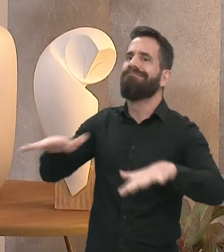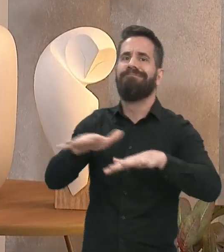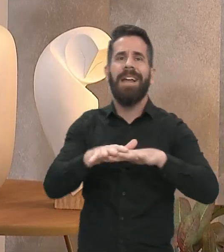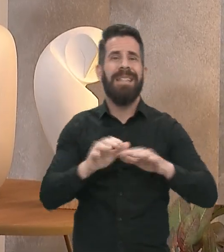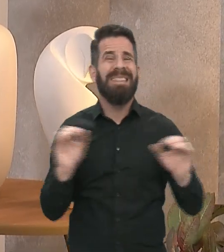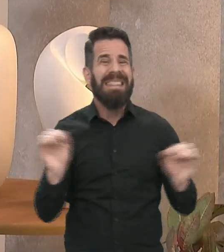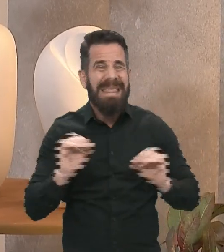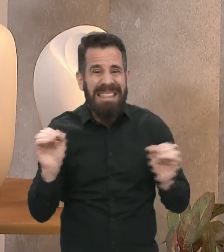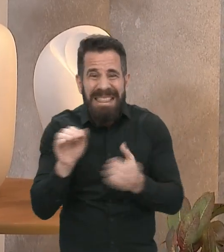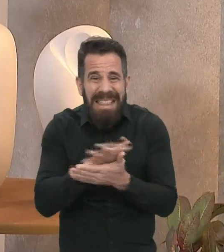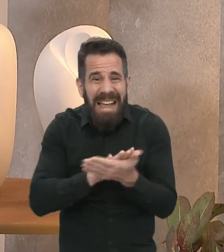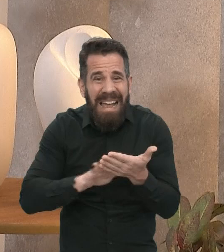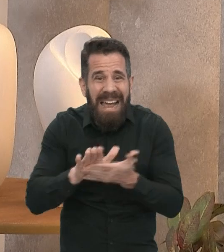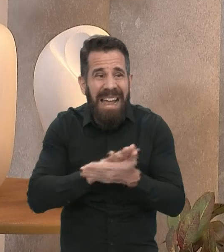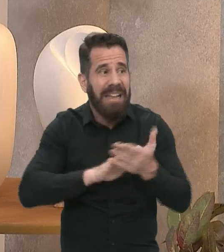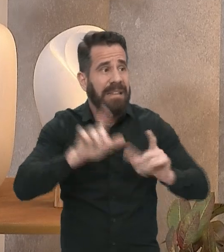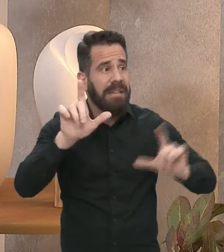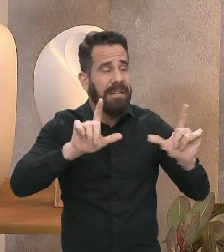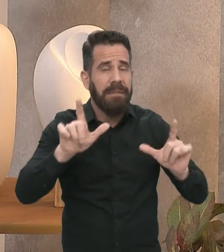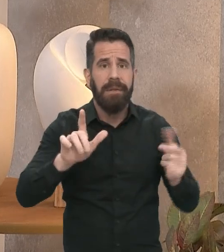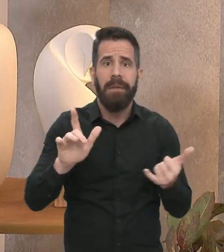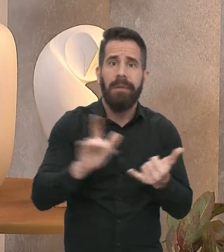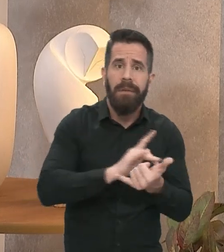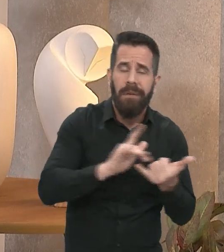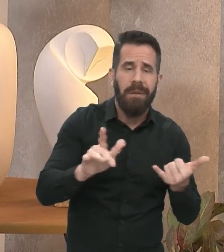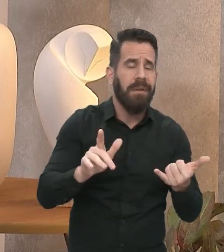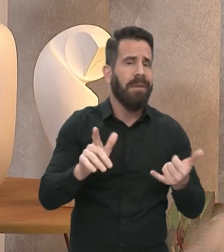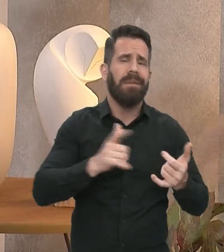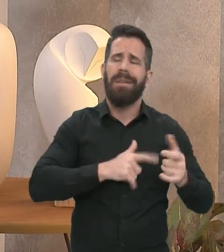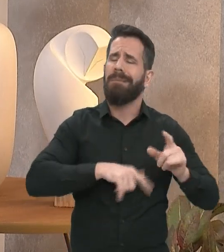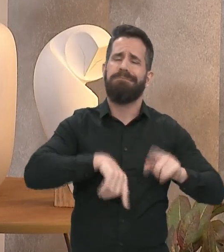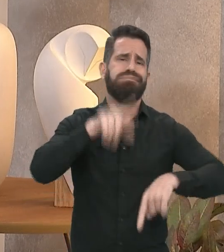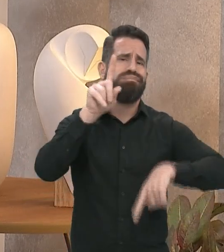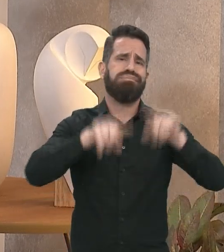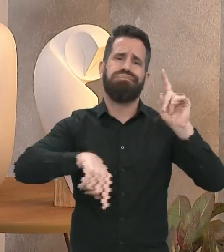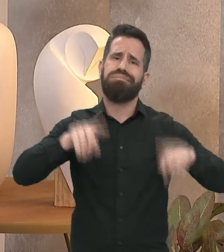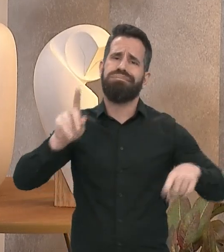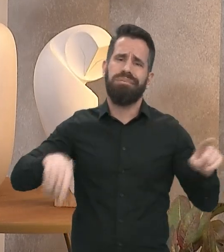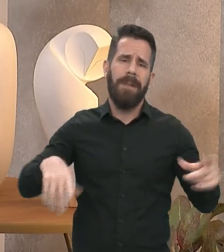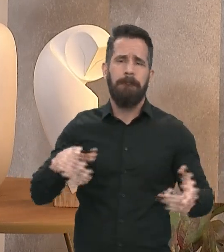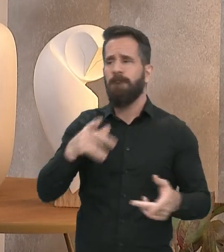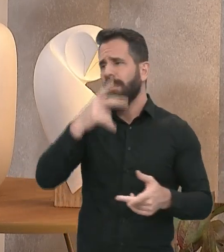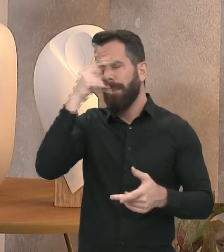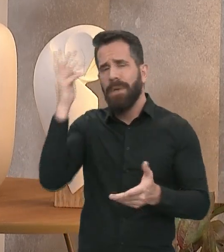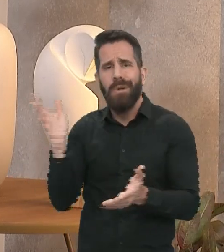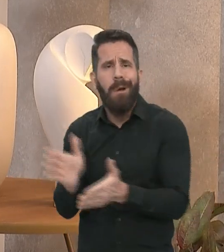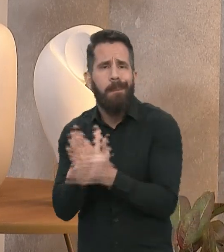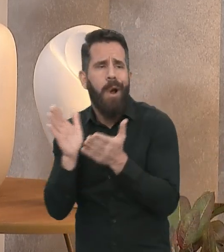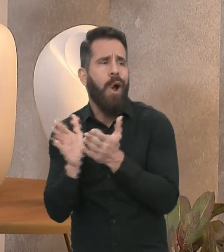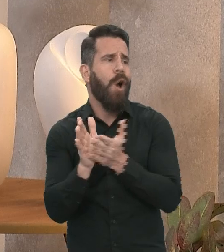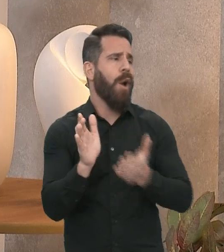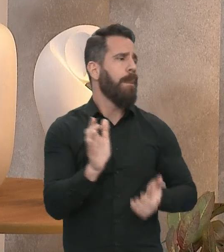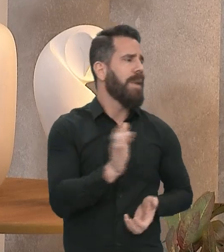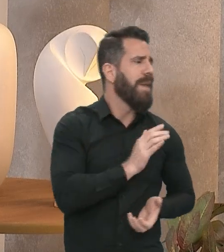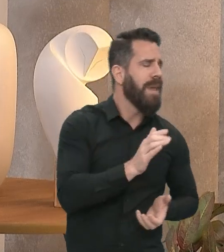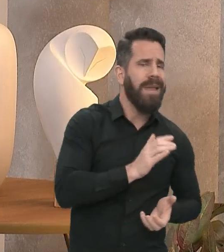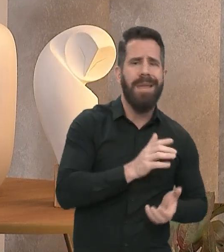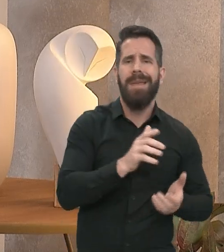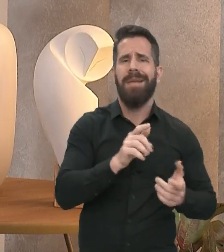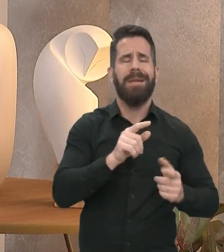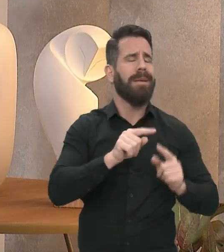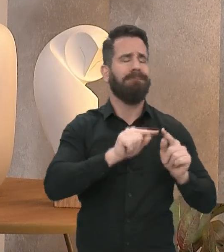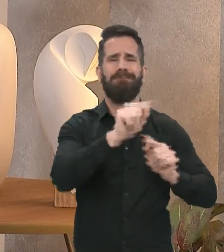gente tem diferenças culturais, socioeconômicas muito grandes, né? Então, o que a gente observa